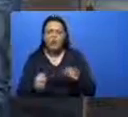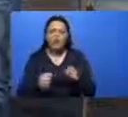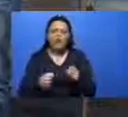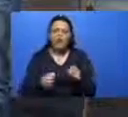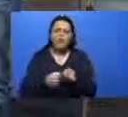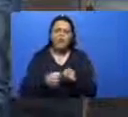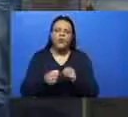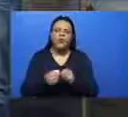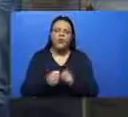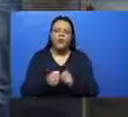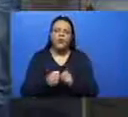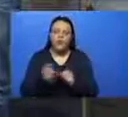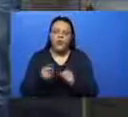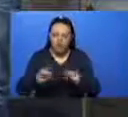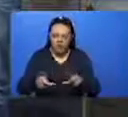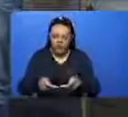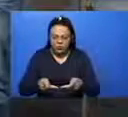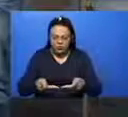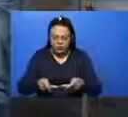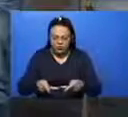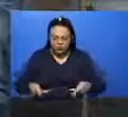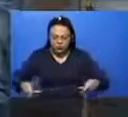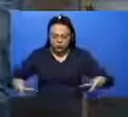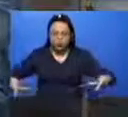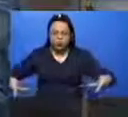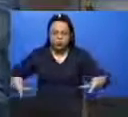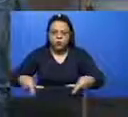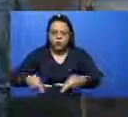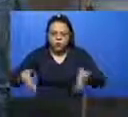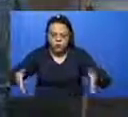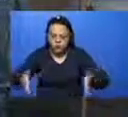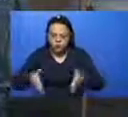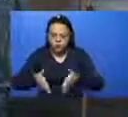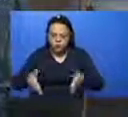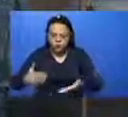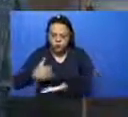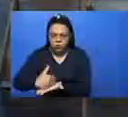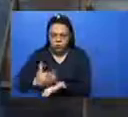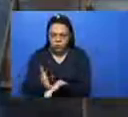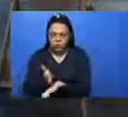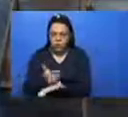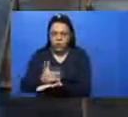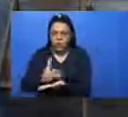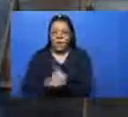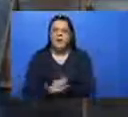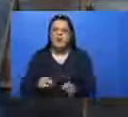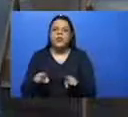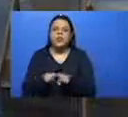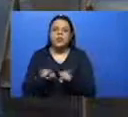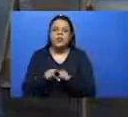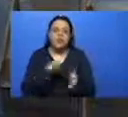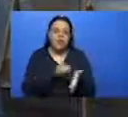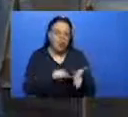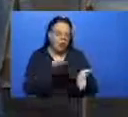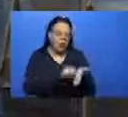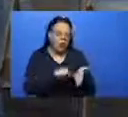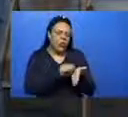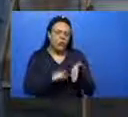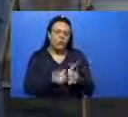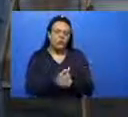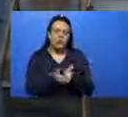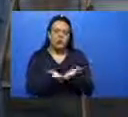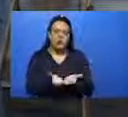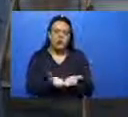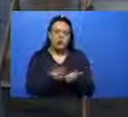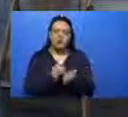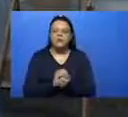qual que é a dimensão dele. Se possível, anotem num caderno